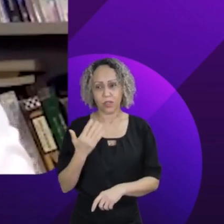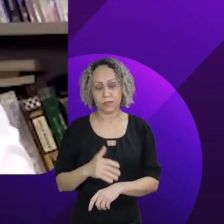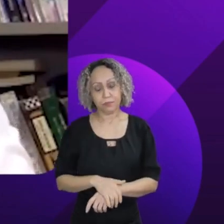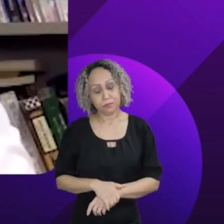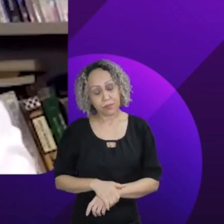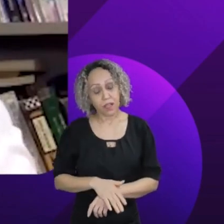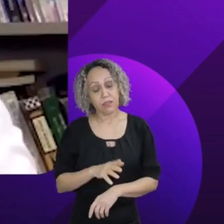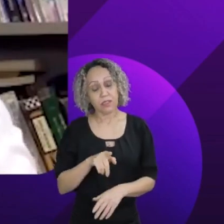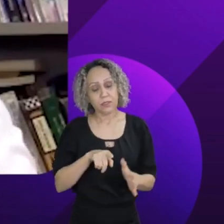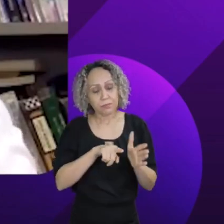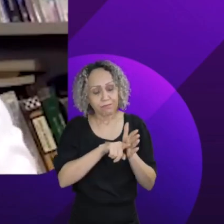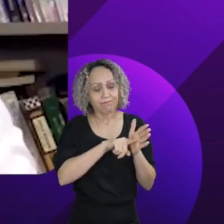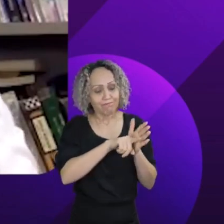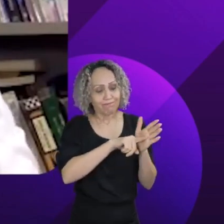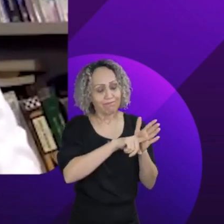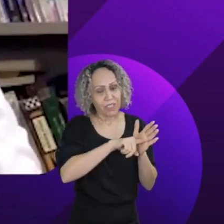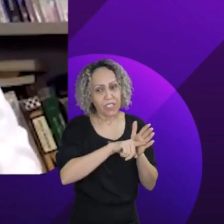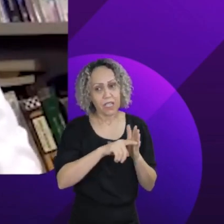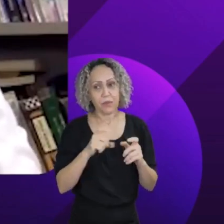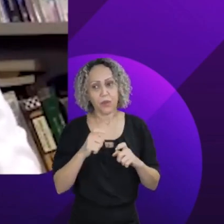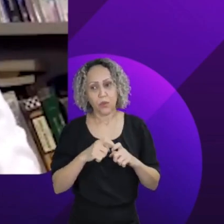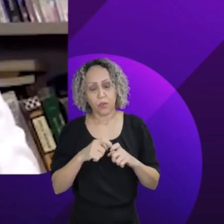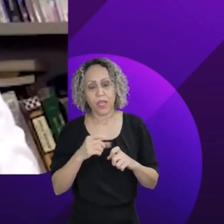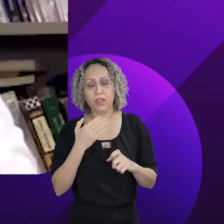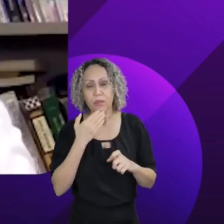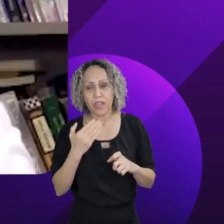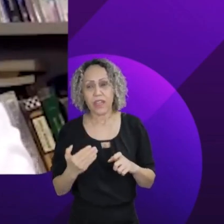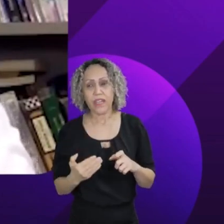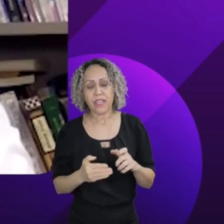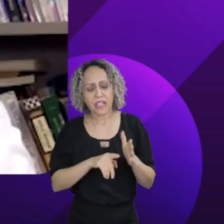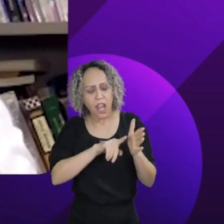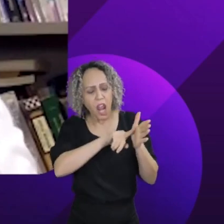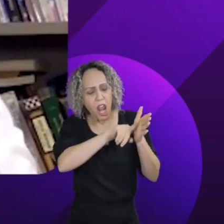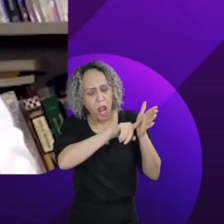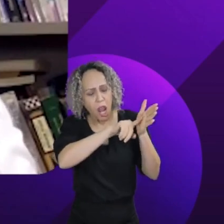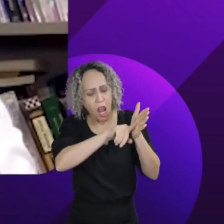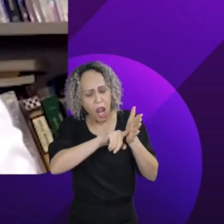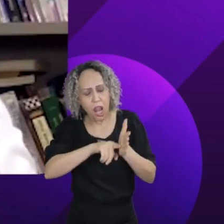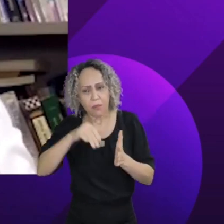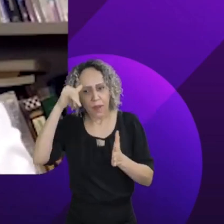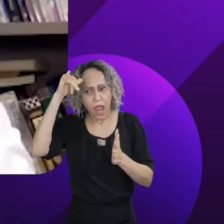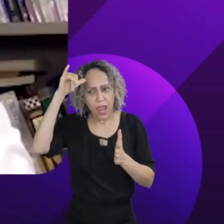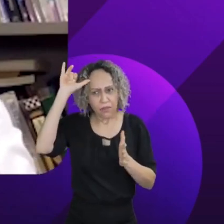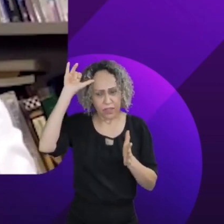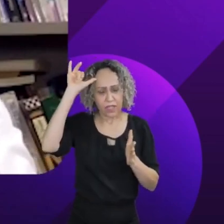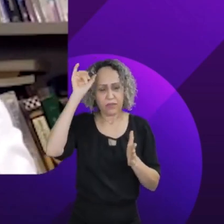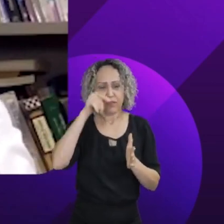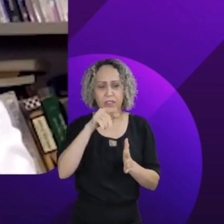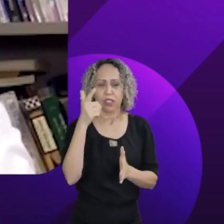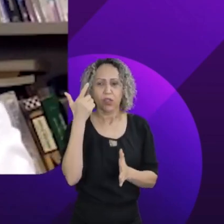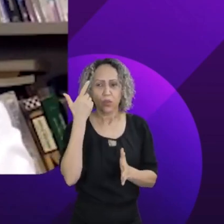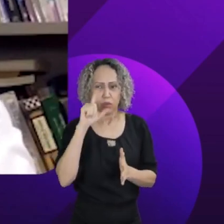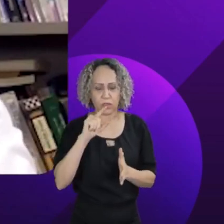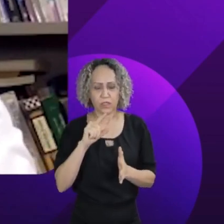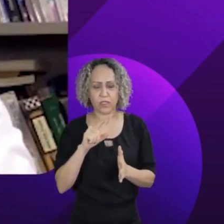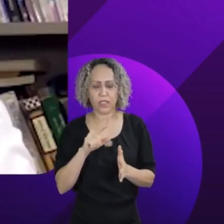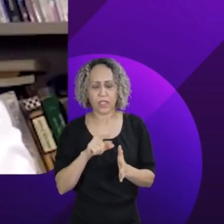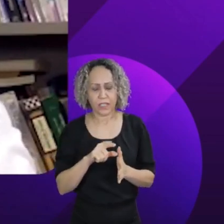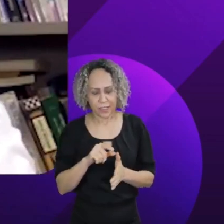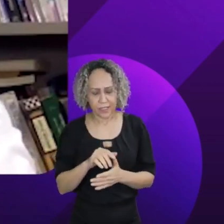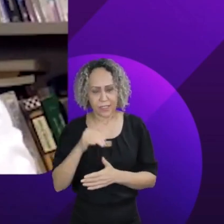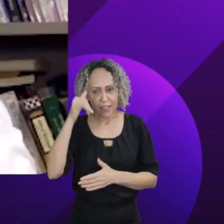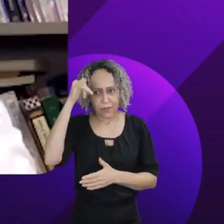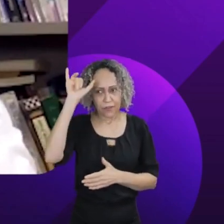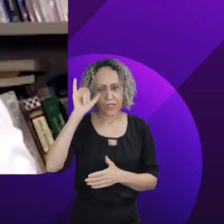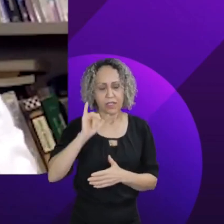exames, né, se o médico pede aquela bateria de exames preventivos, você consegue fazer a prevenção,